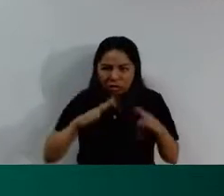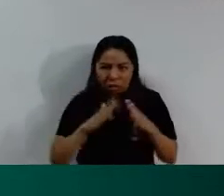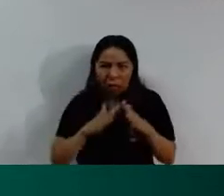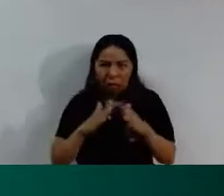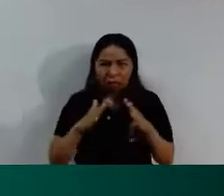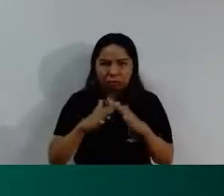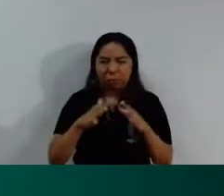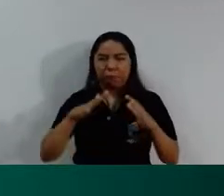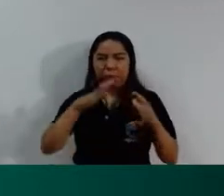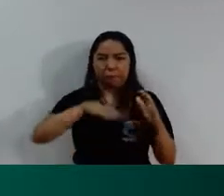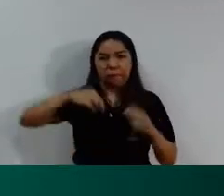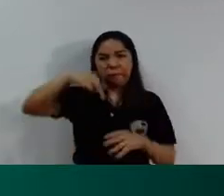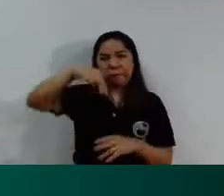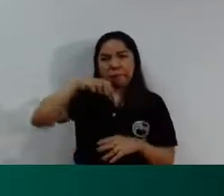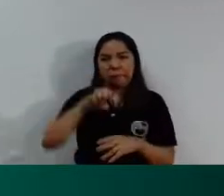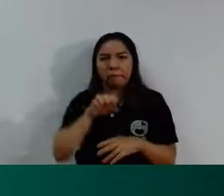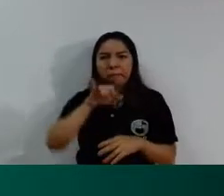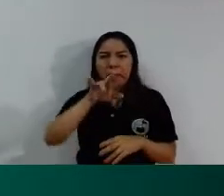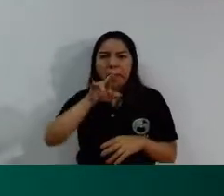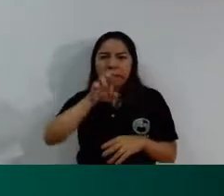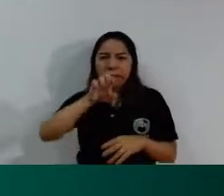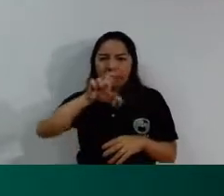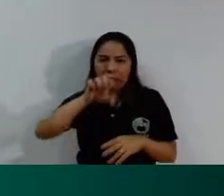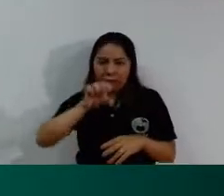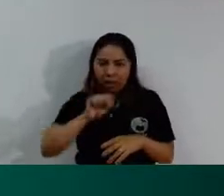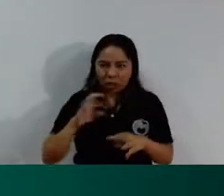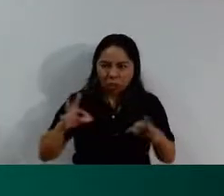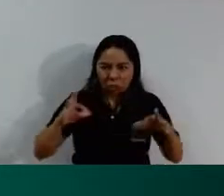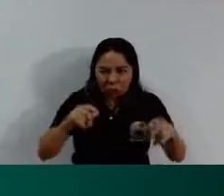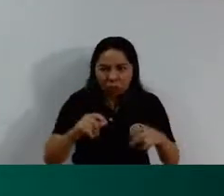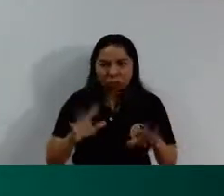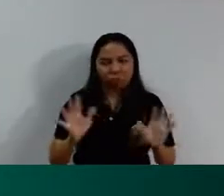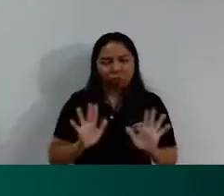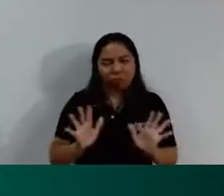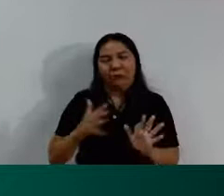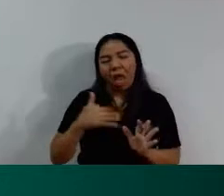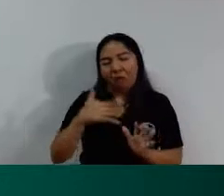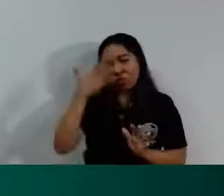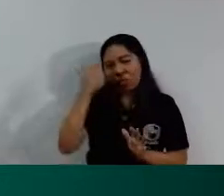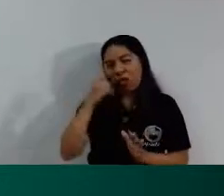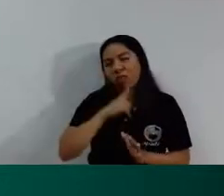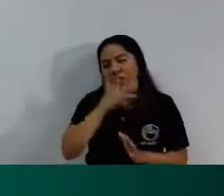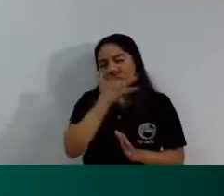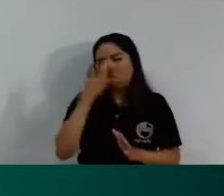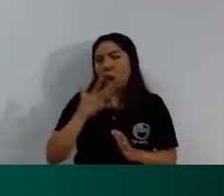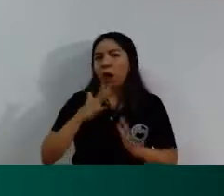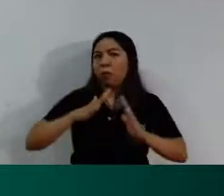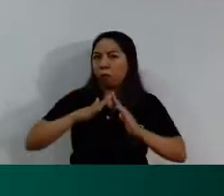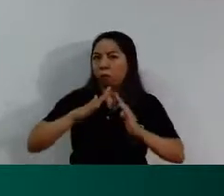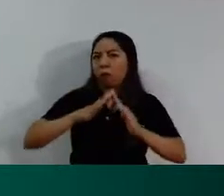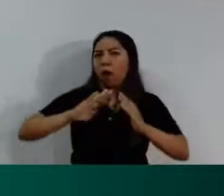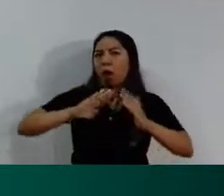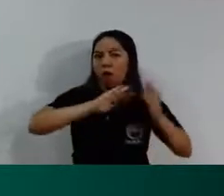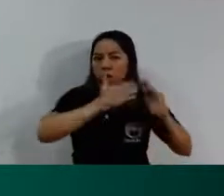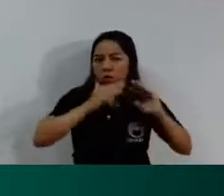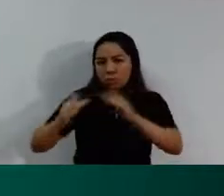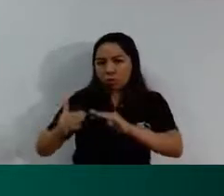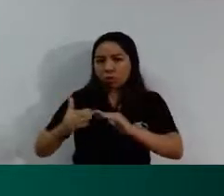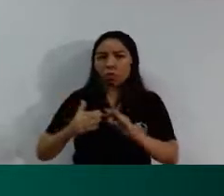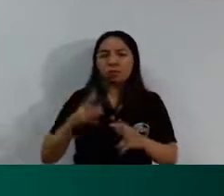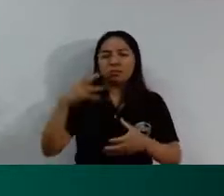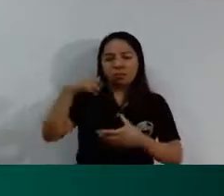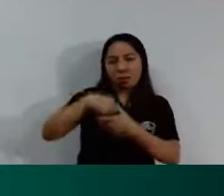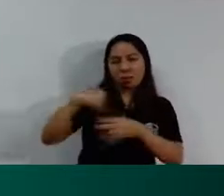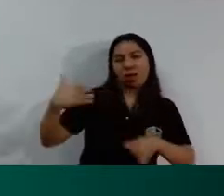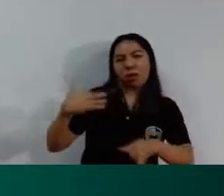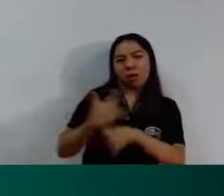Meireles e eu tenho certeza que tem gente que mora em regiões extremas da cidade né agora que cidade